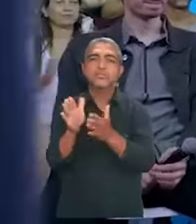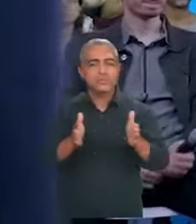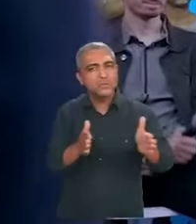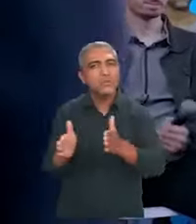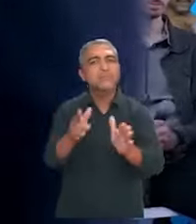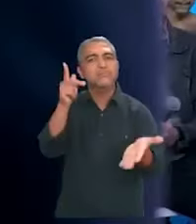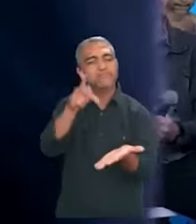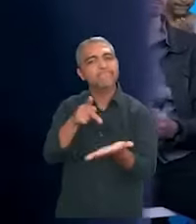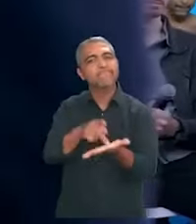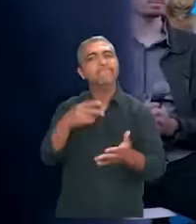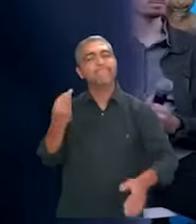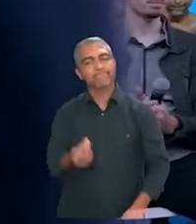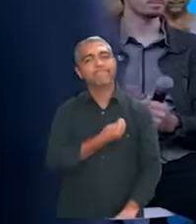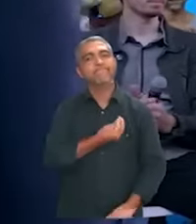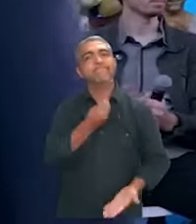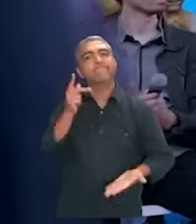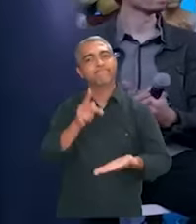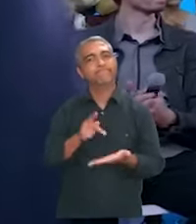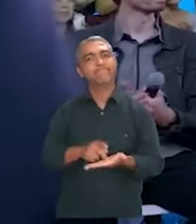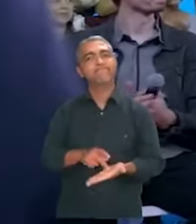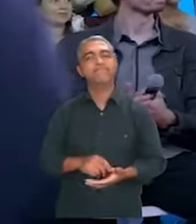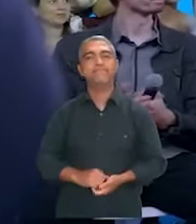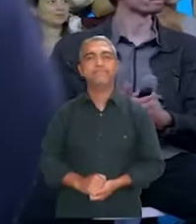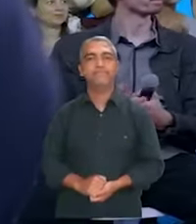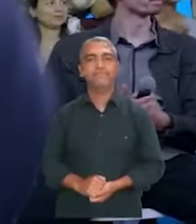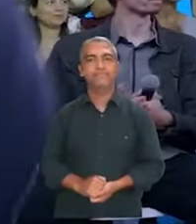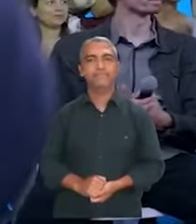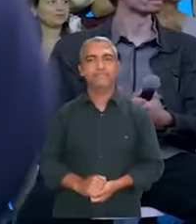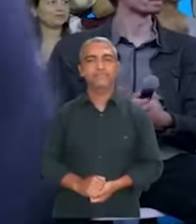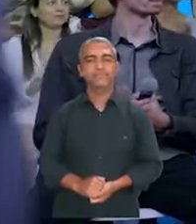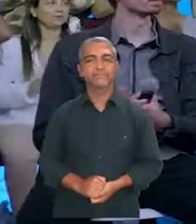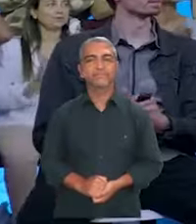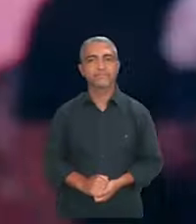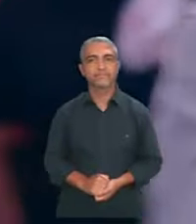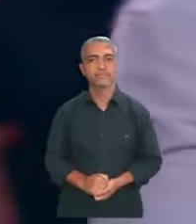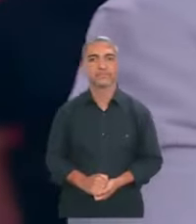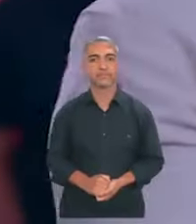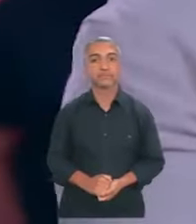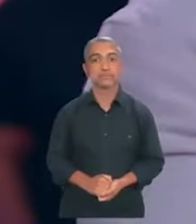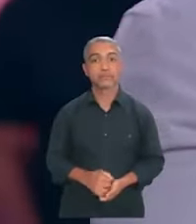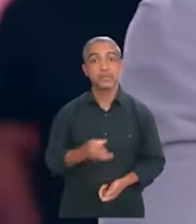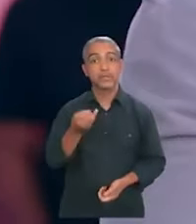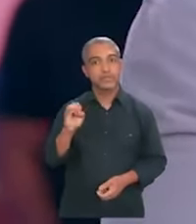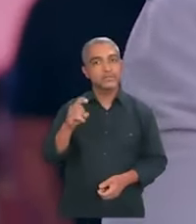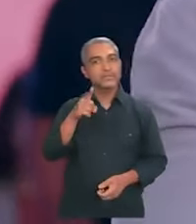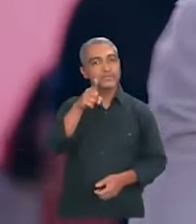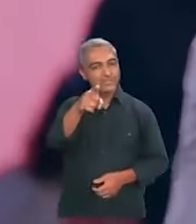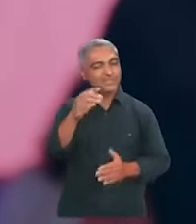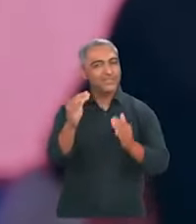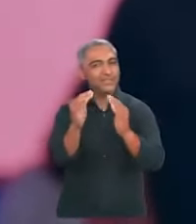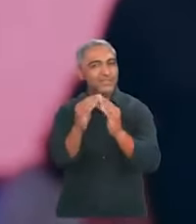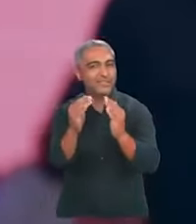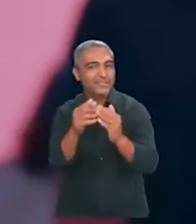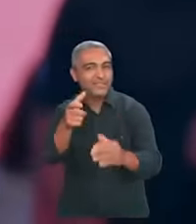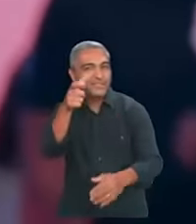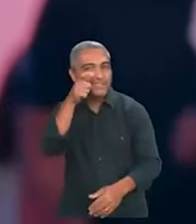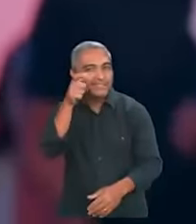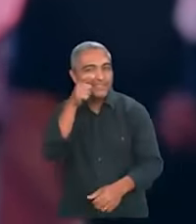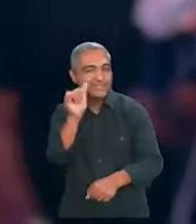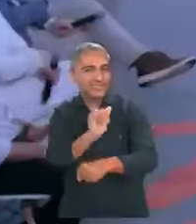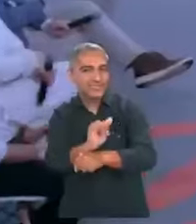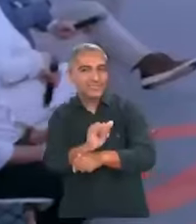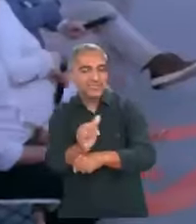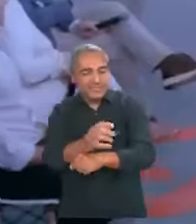Fantástico. Eu não sei se em casa dá para sentir, mas assim, a paixão que eles